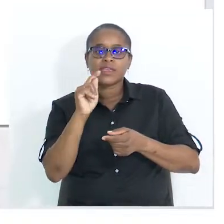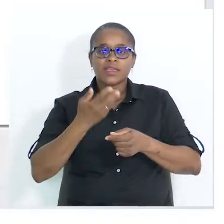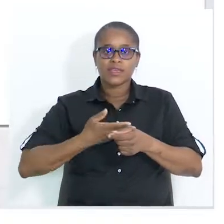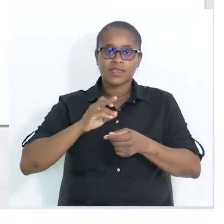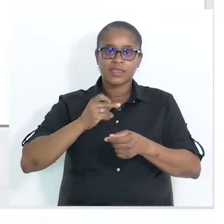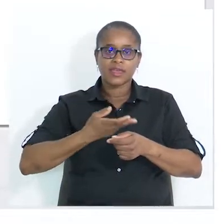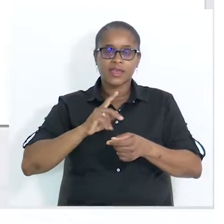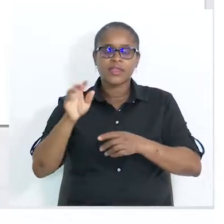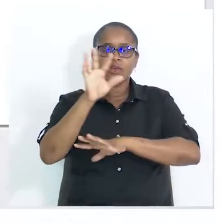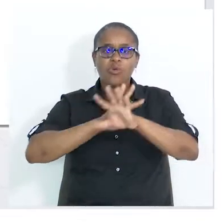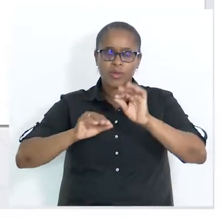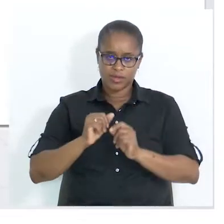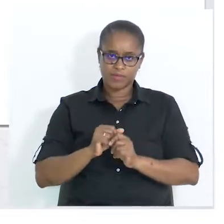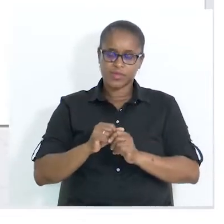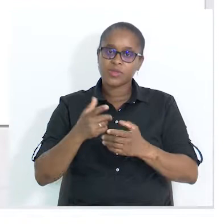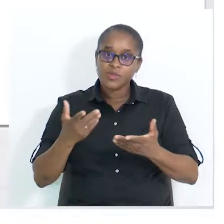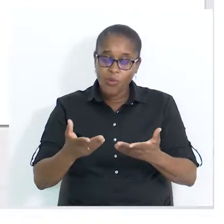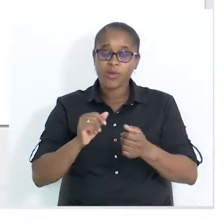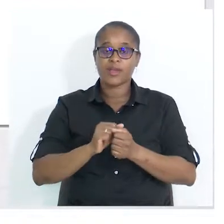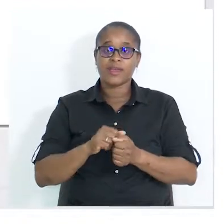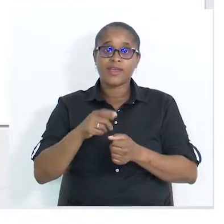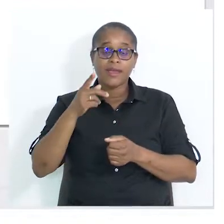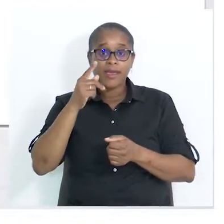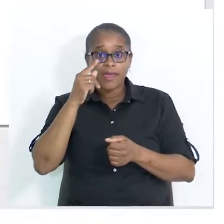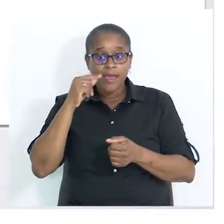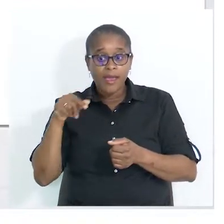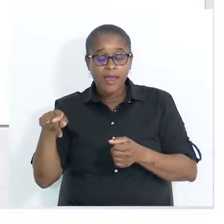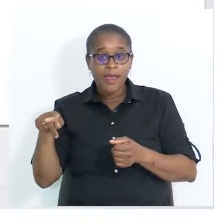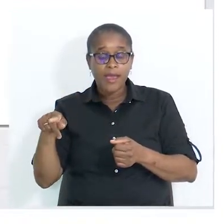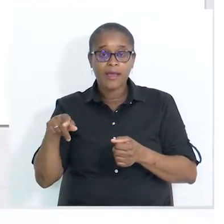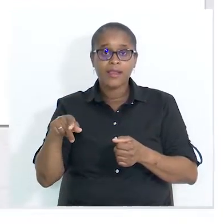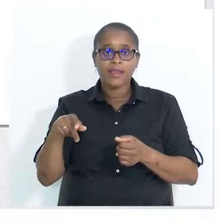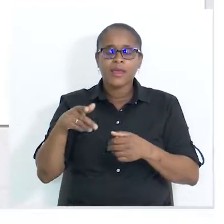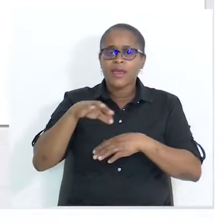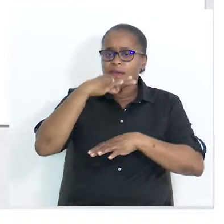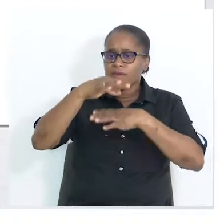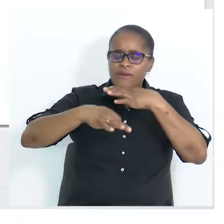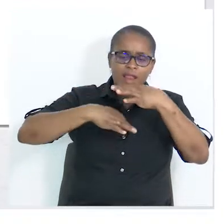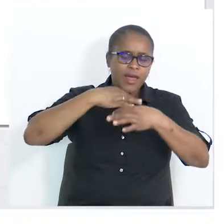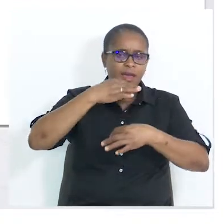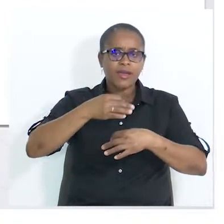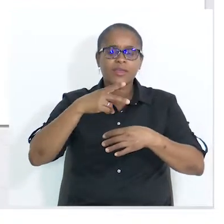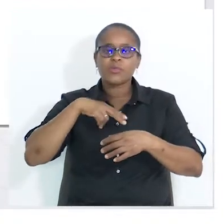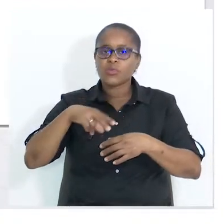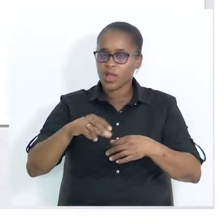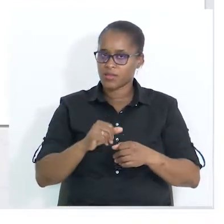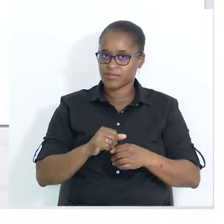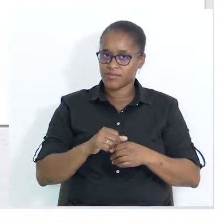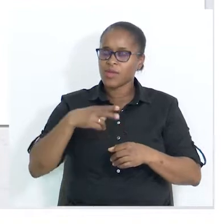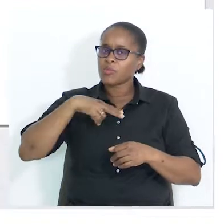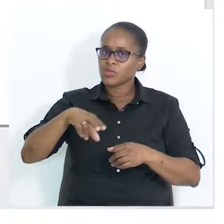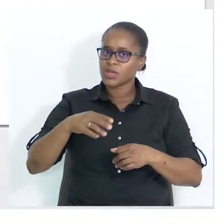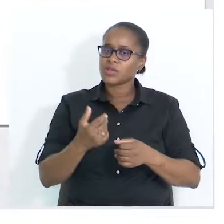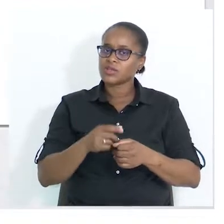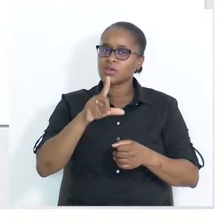europeia. A variedade europeia é aquela que é falada em Portugal,